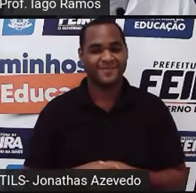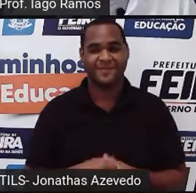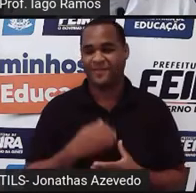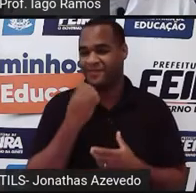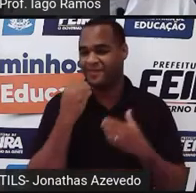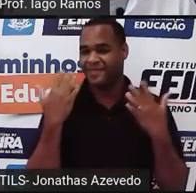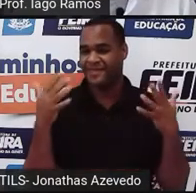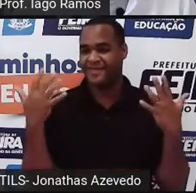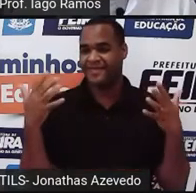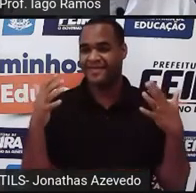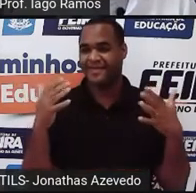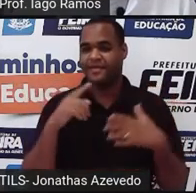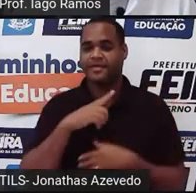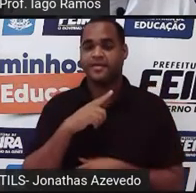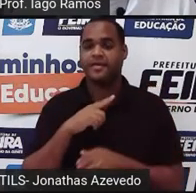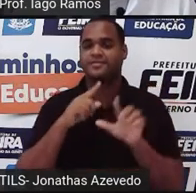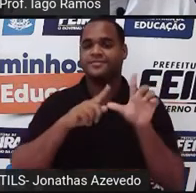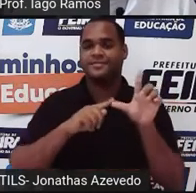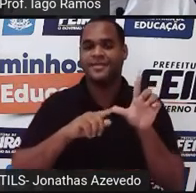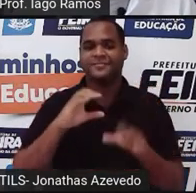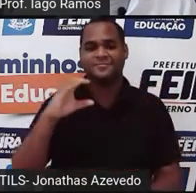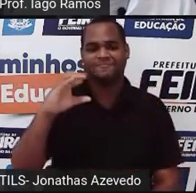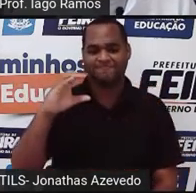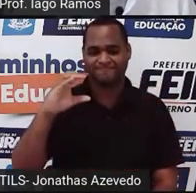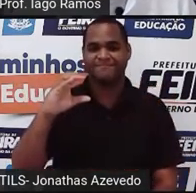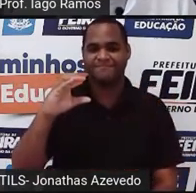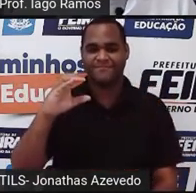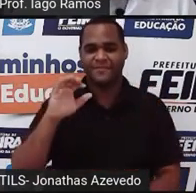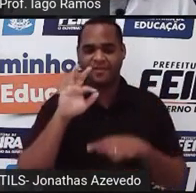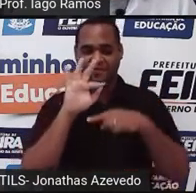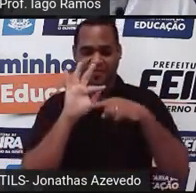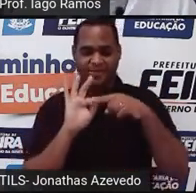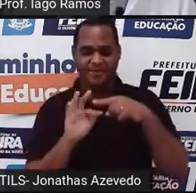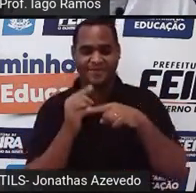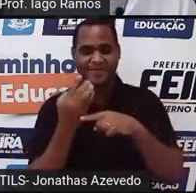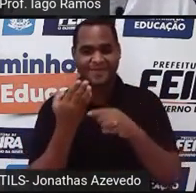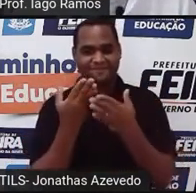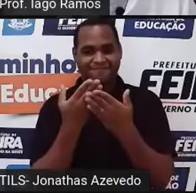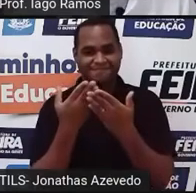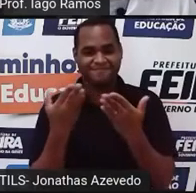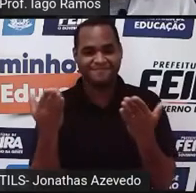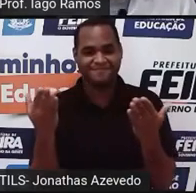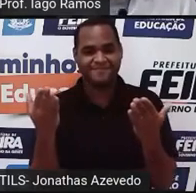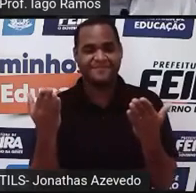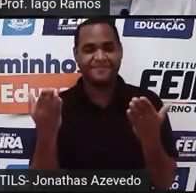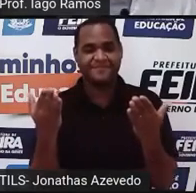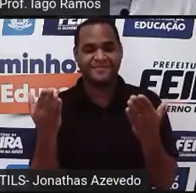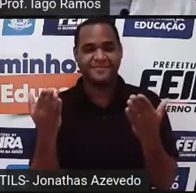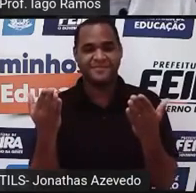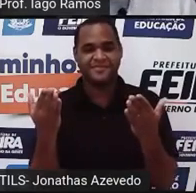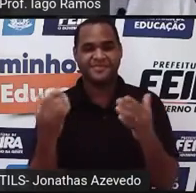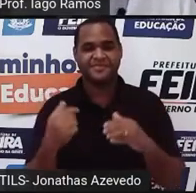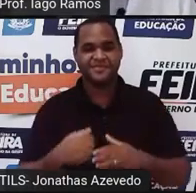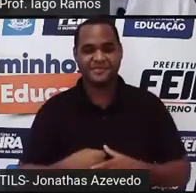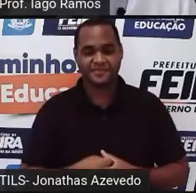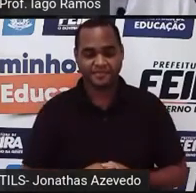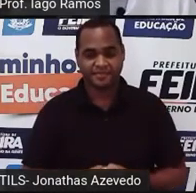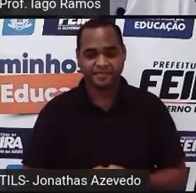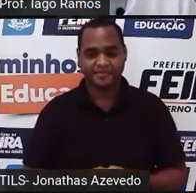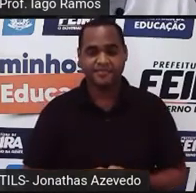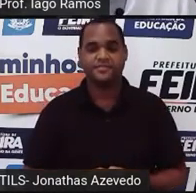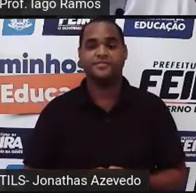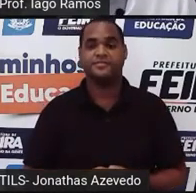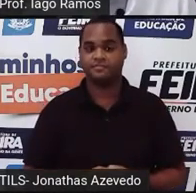Esse é o que está na letra c é a fração 13 mil e trezentos e setenta e cinco